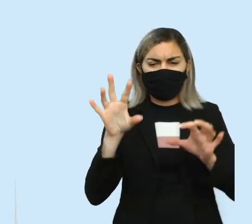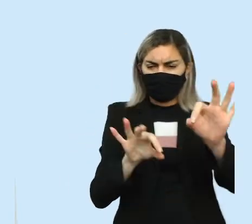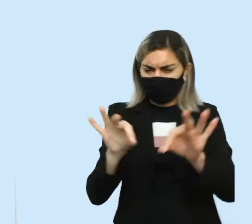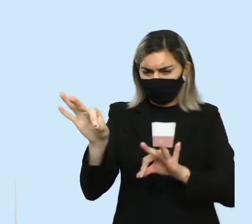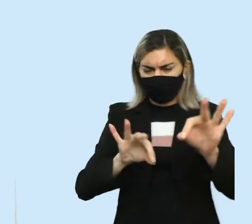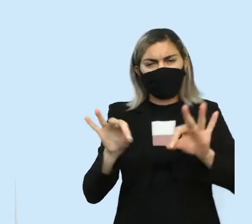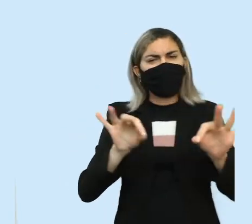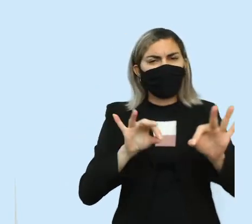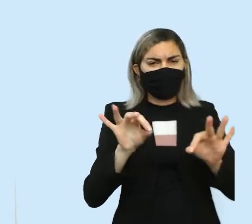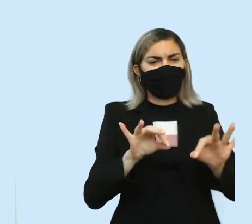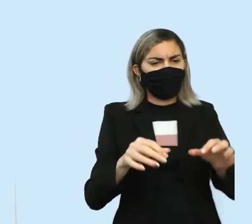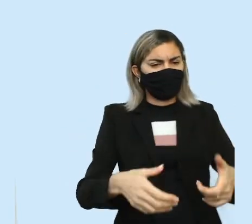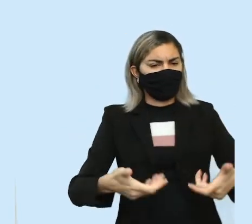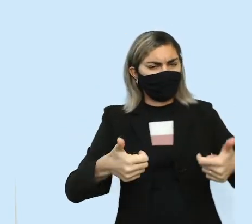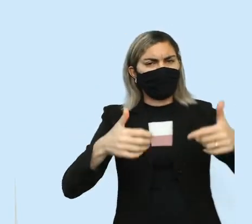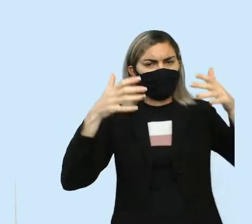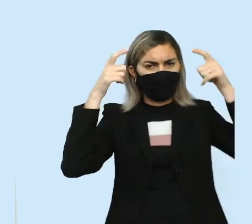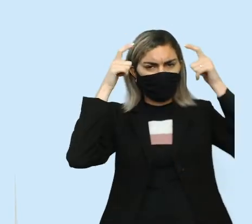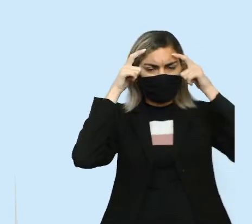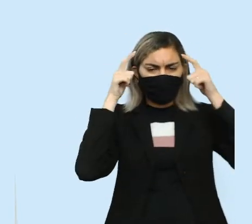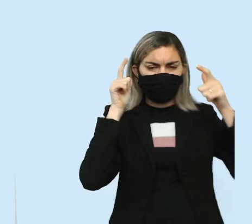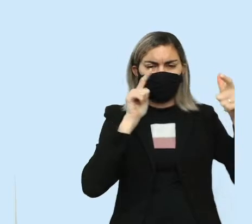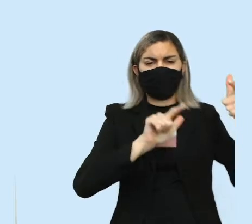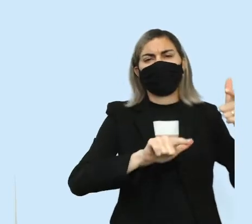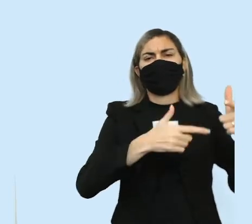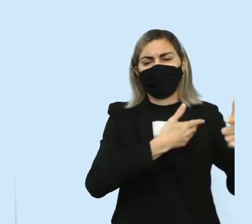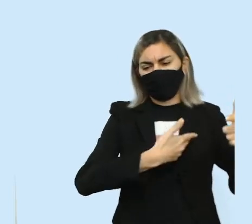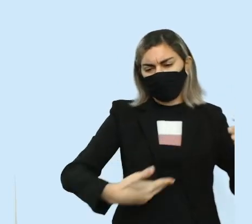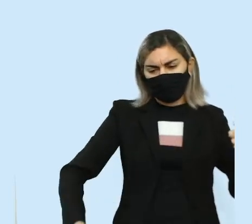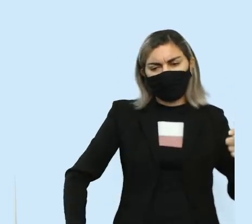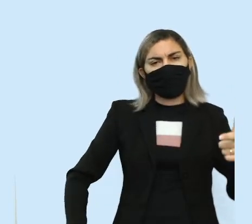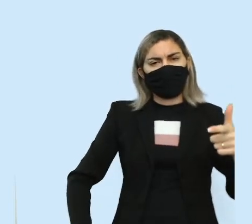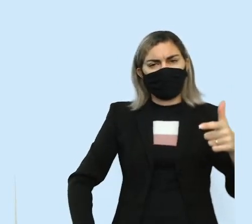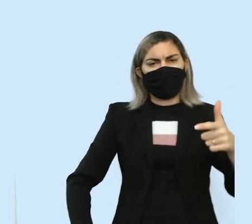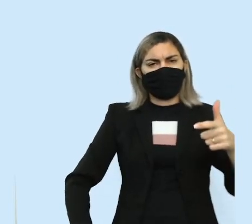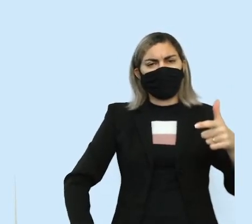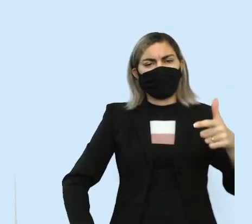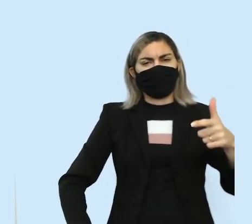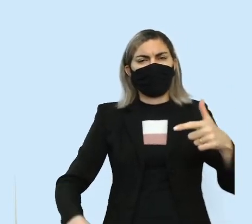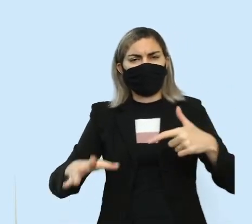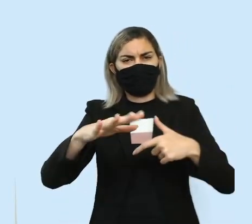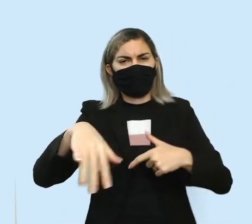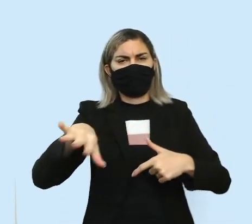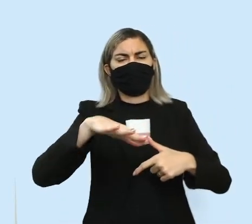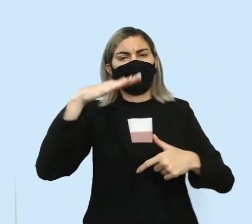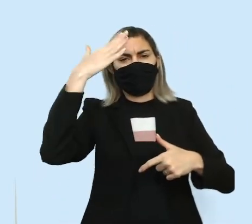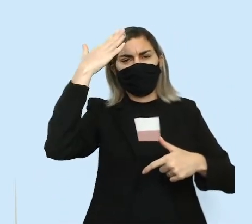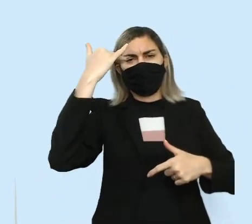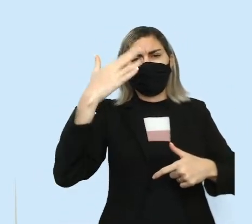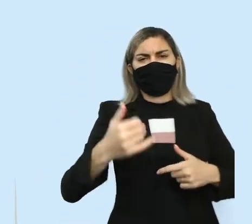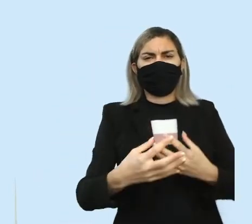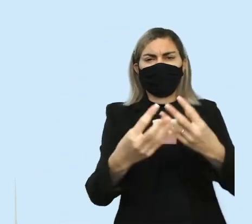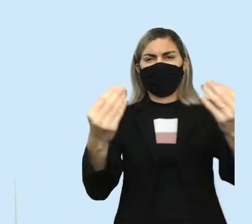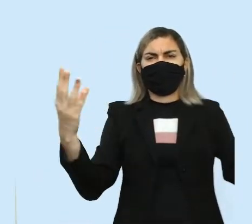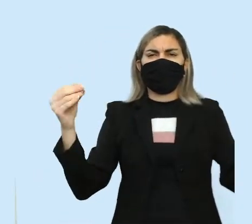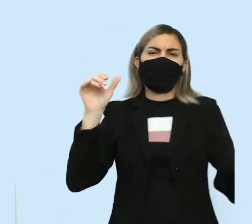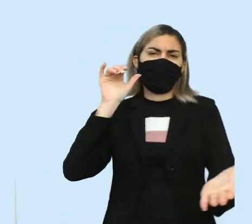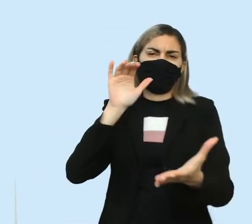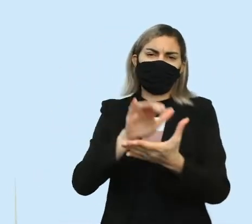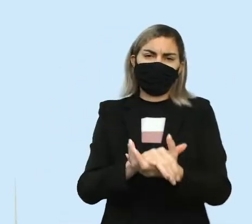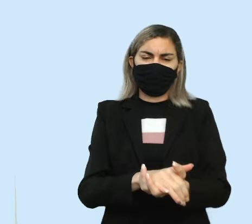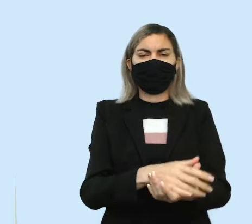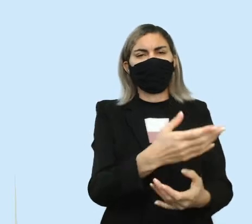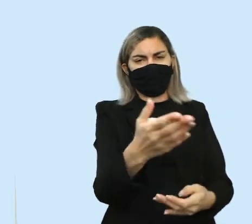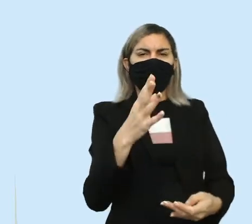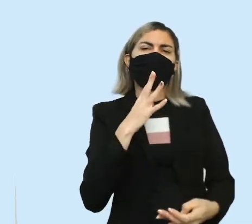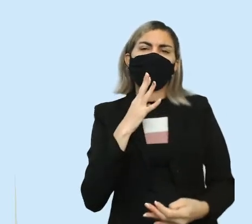estabilização, vamos chamar assim, da monarquia e alcançou esse governo o seu ápice. Né? Salomão que será famoso por ter muitas esposas e você deve